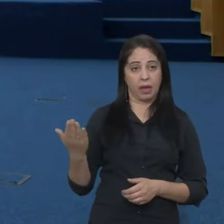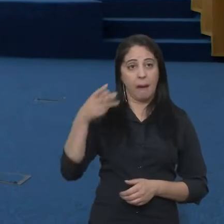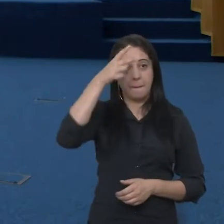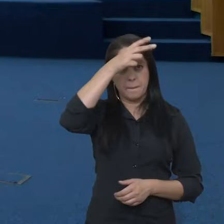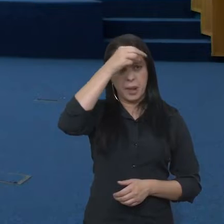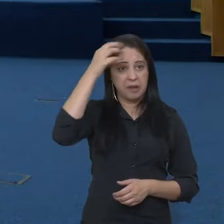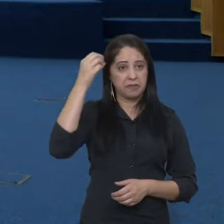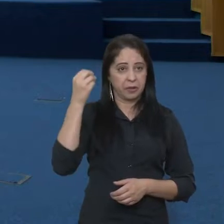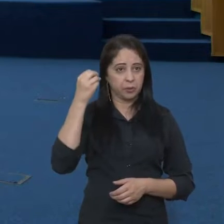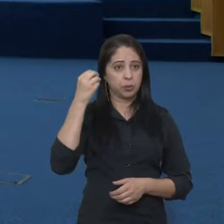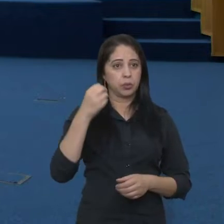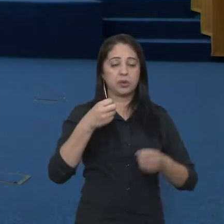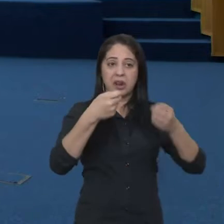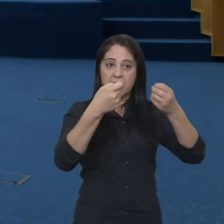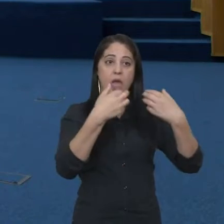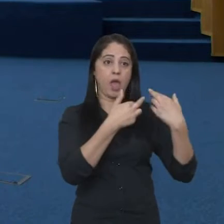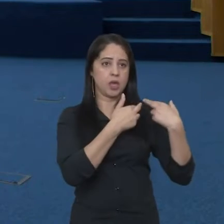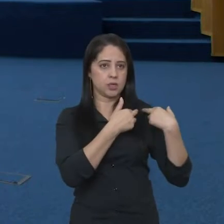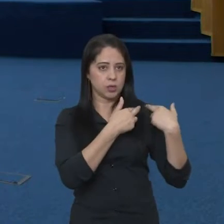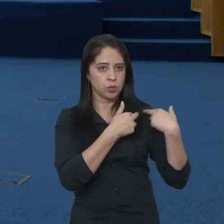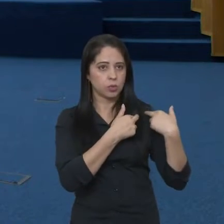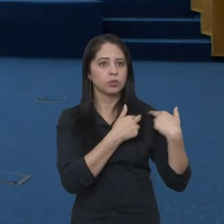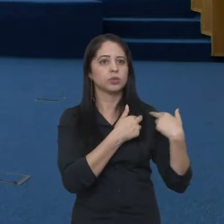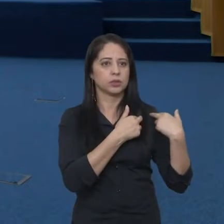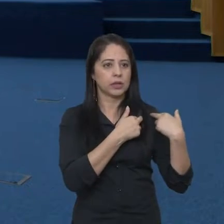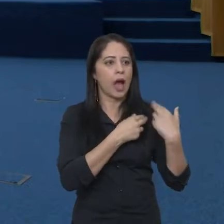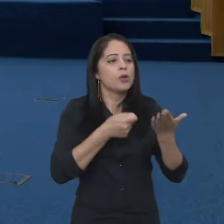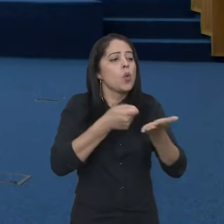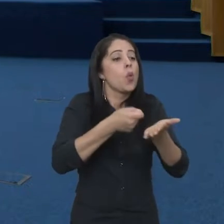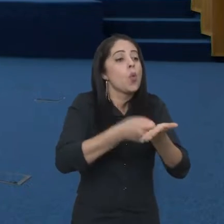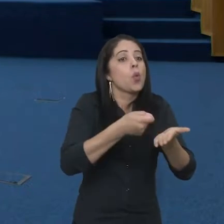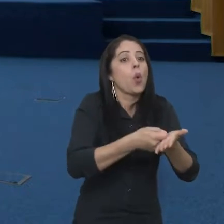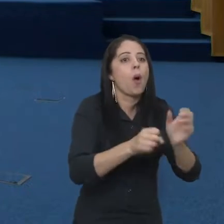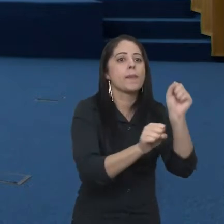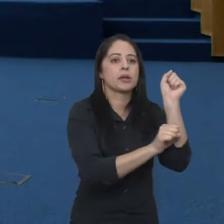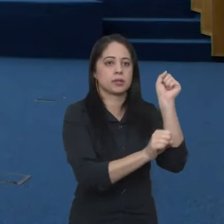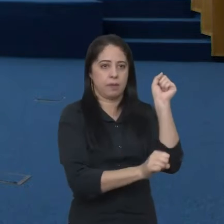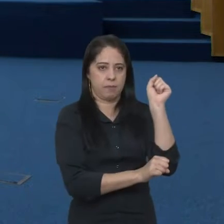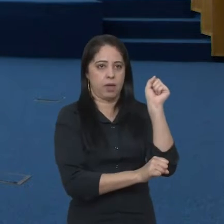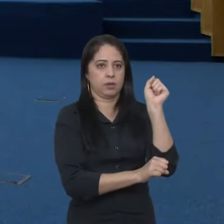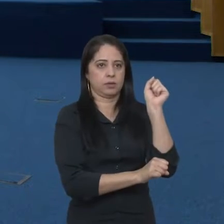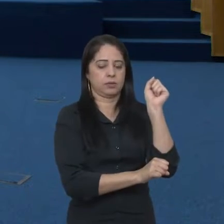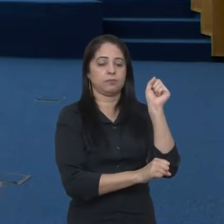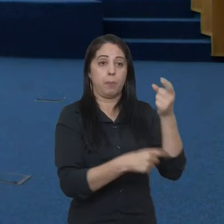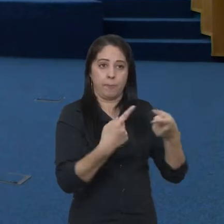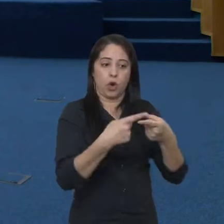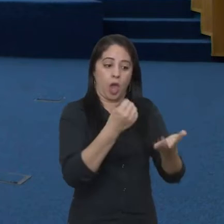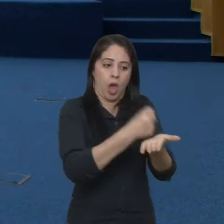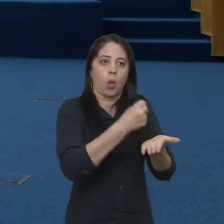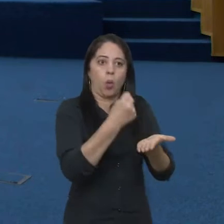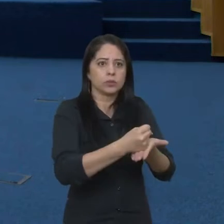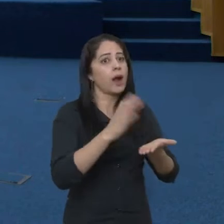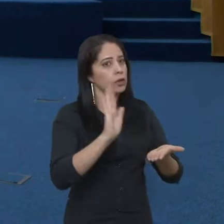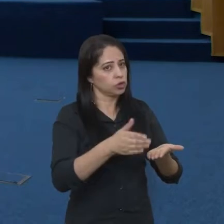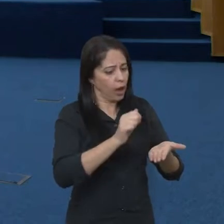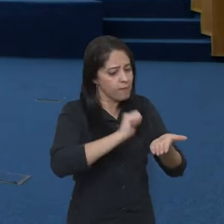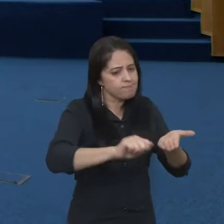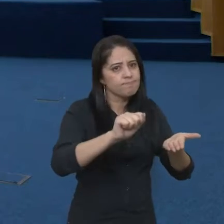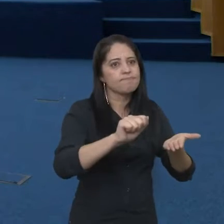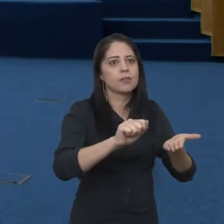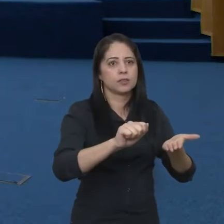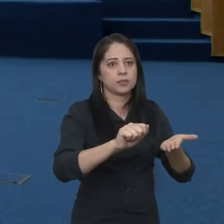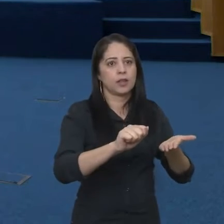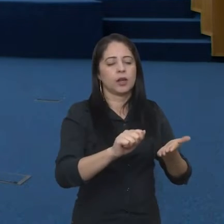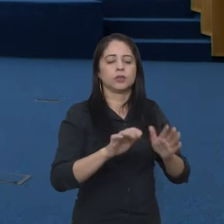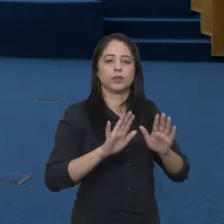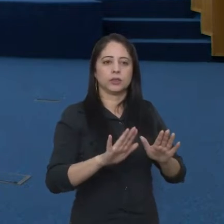importante para nós, porque é a Prefeitura que tem essa responsabilidade de cobrar da Sabesp o cumprimento do contrato.